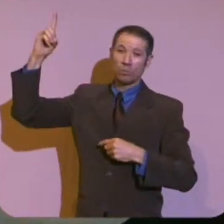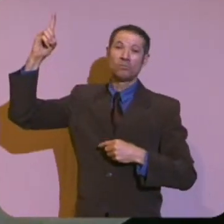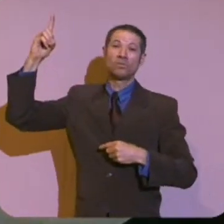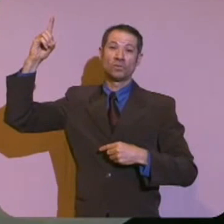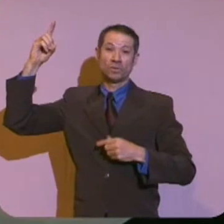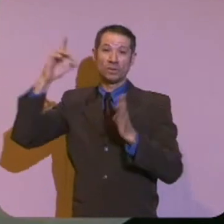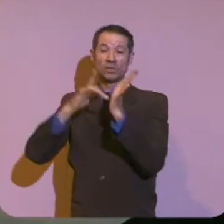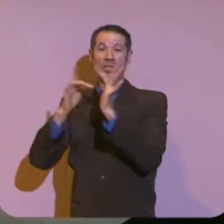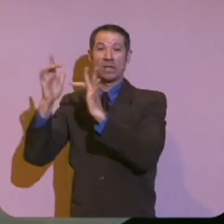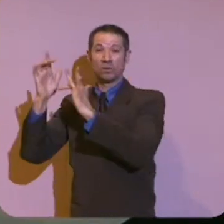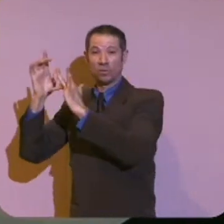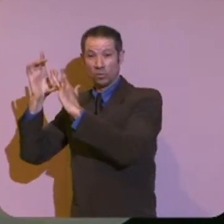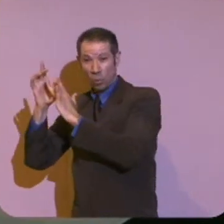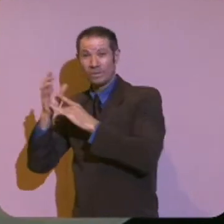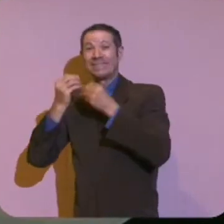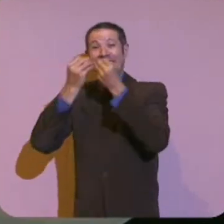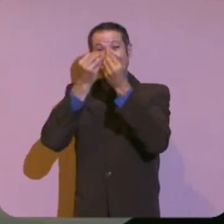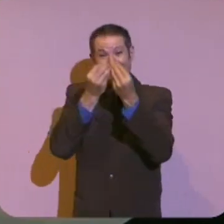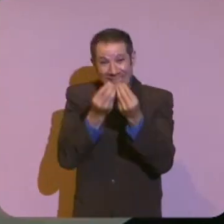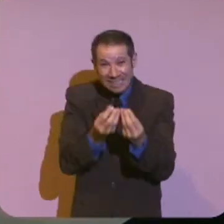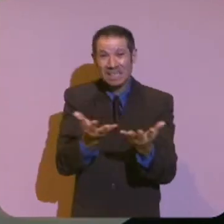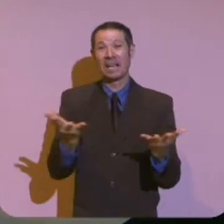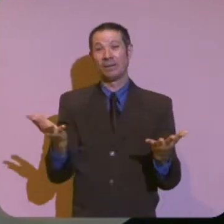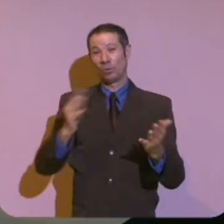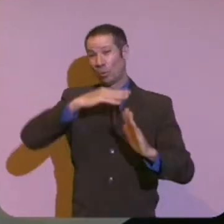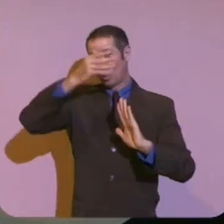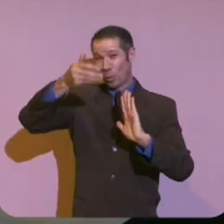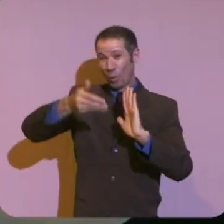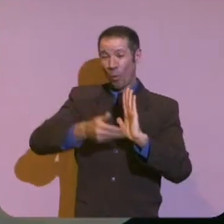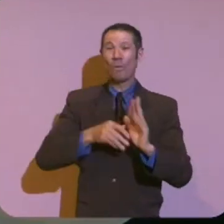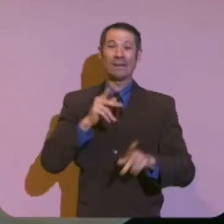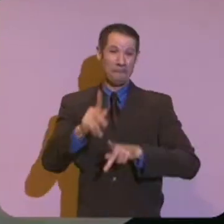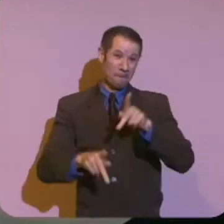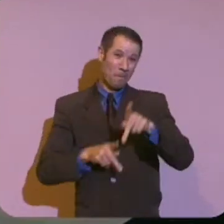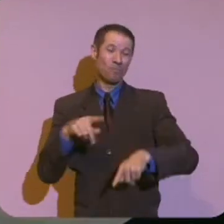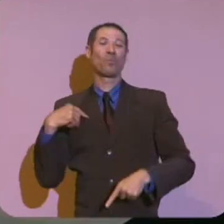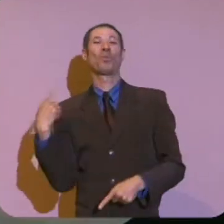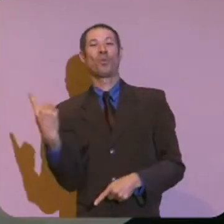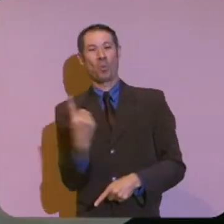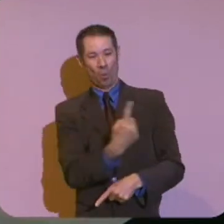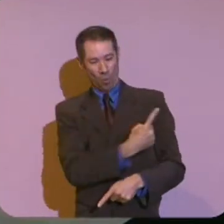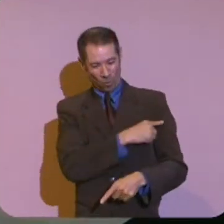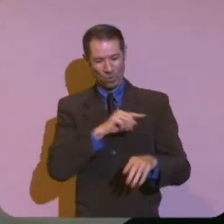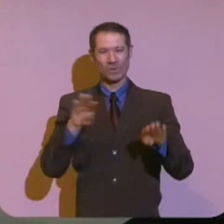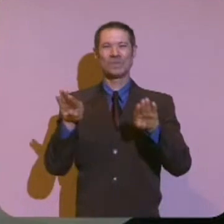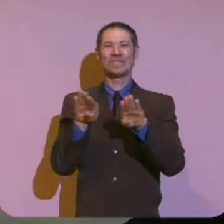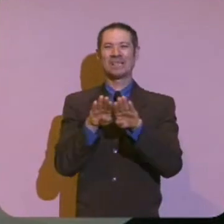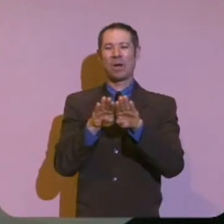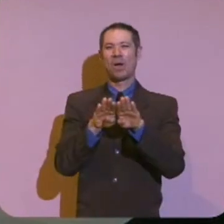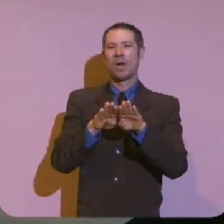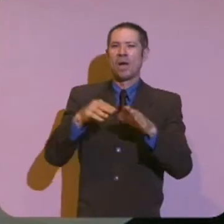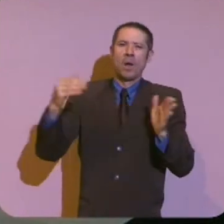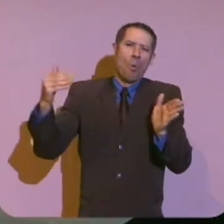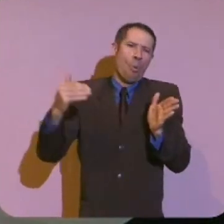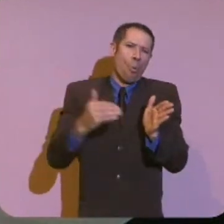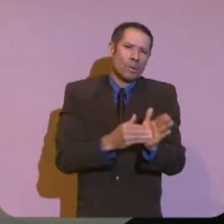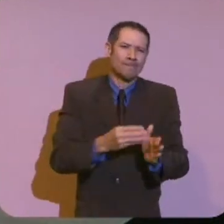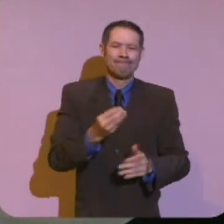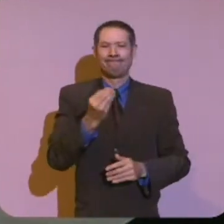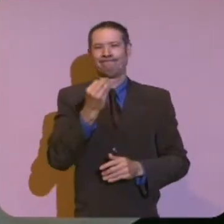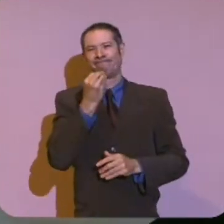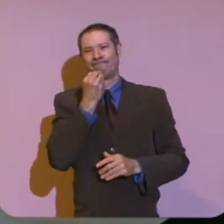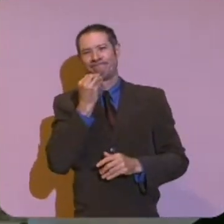Jesus estava dando, o Senhor está dando a todo aquele povo e a nós uma última